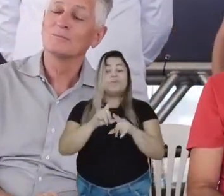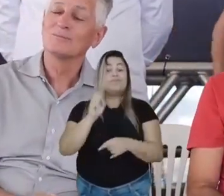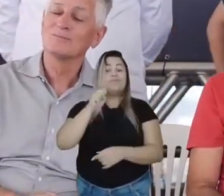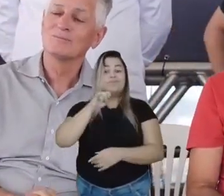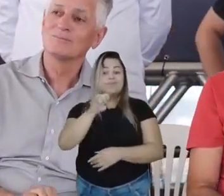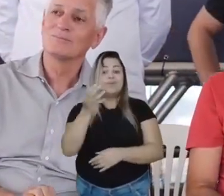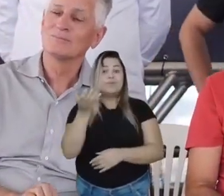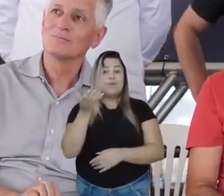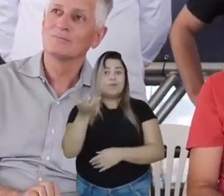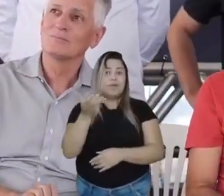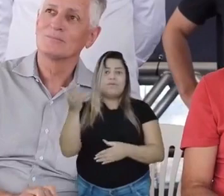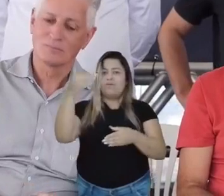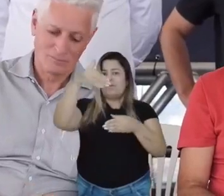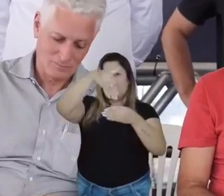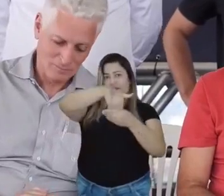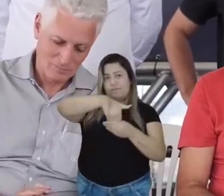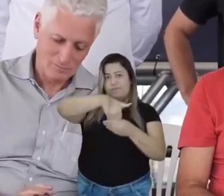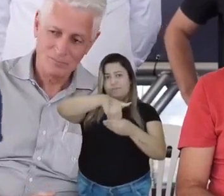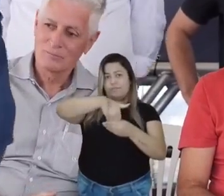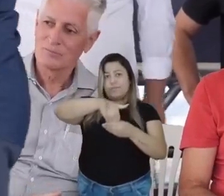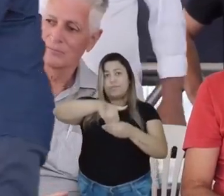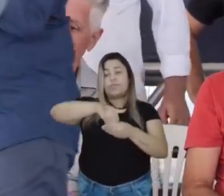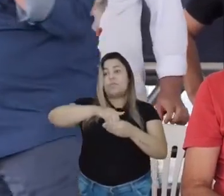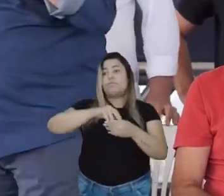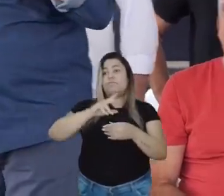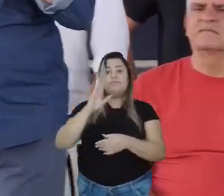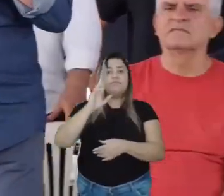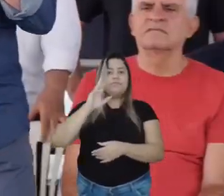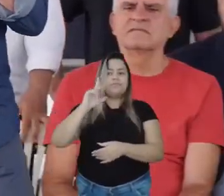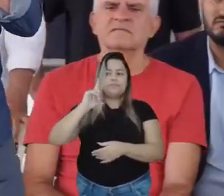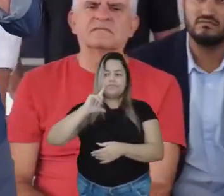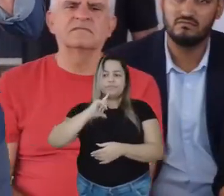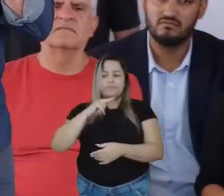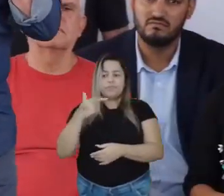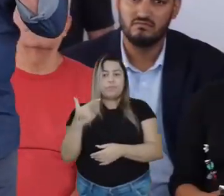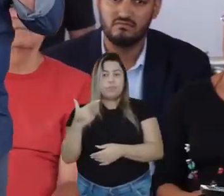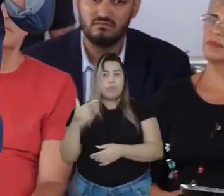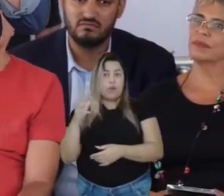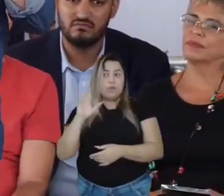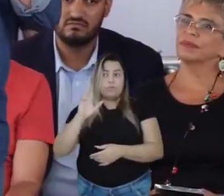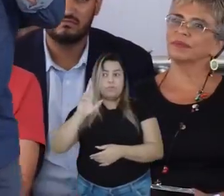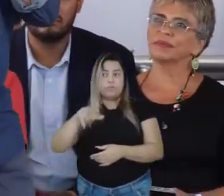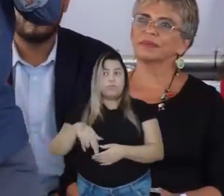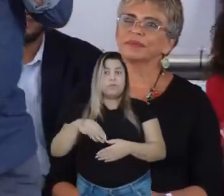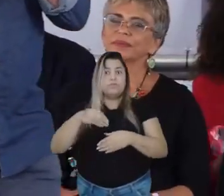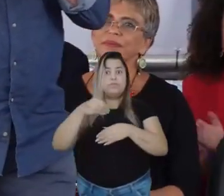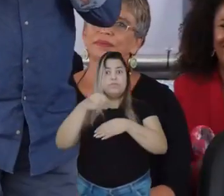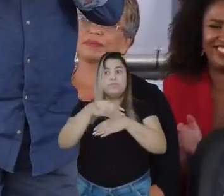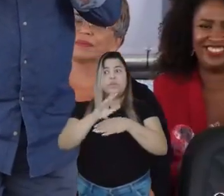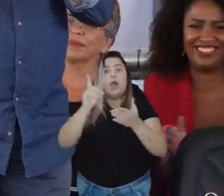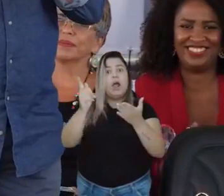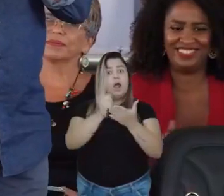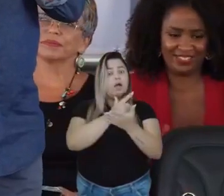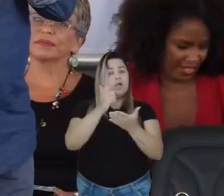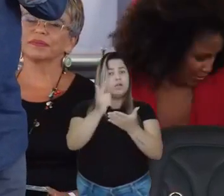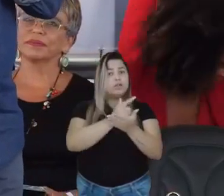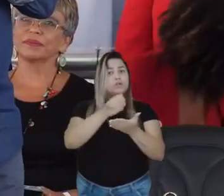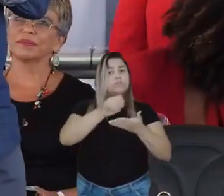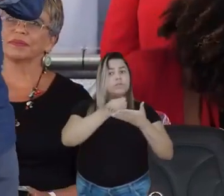razão. É porque eu vou distribuir livro na escola e ele quer vender